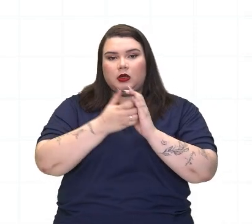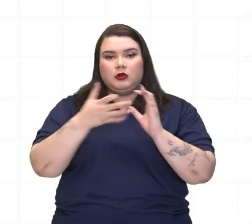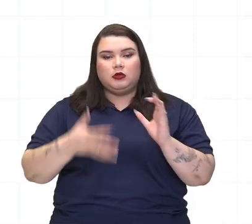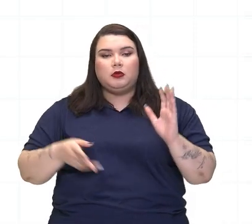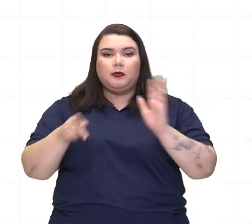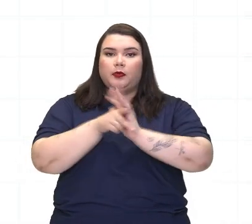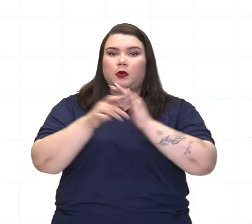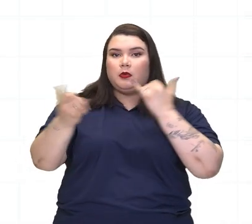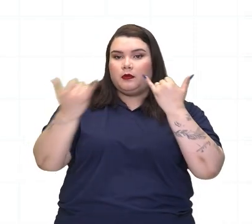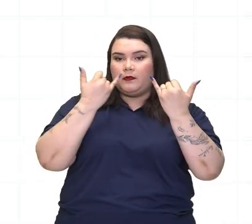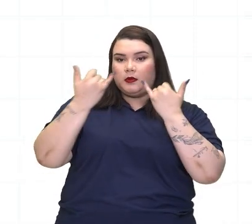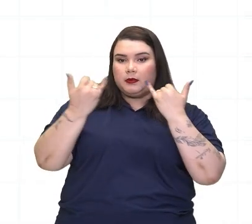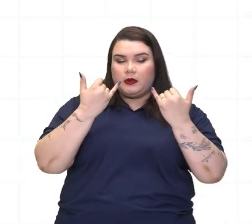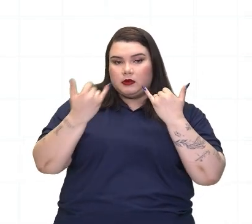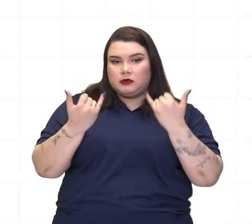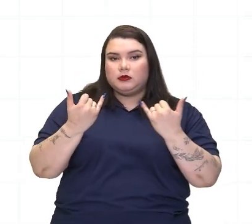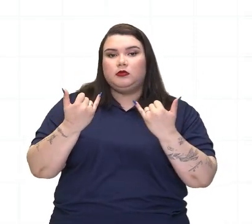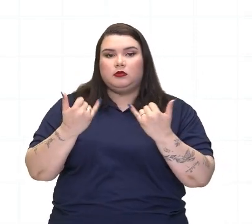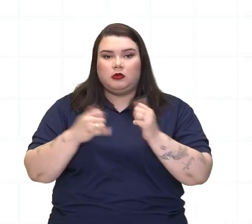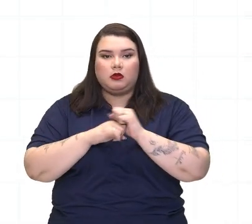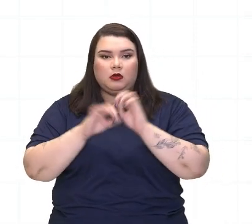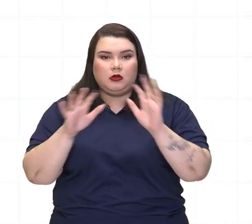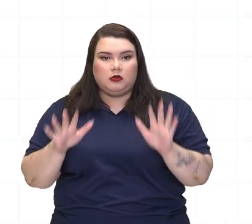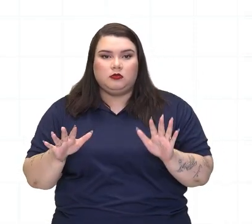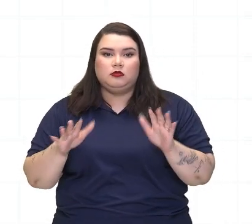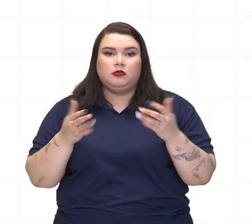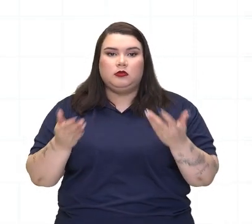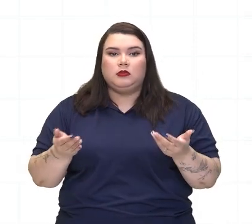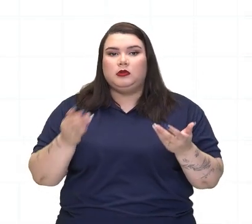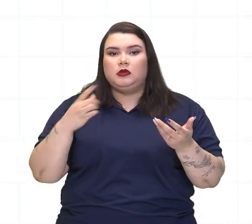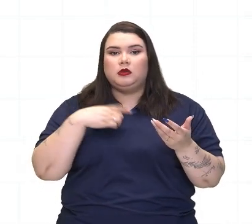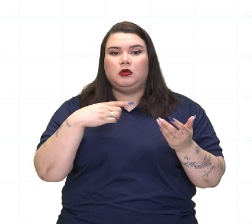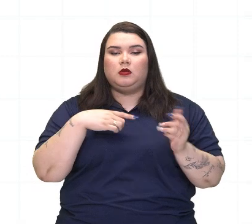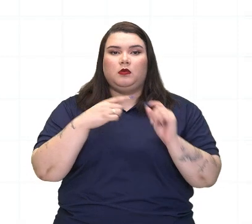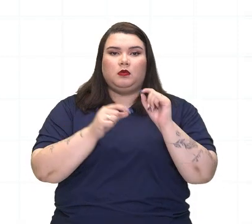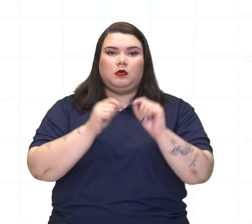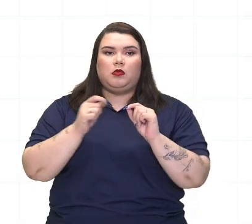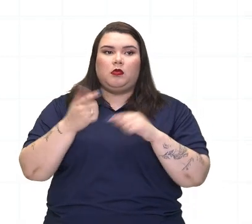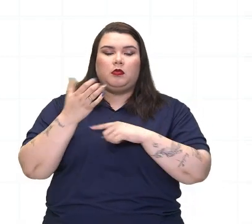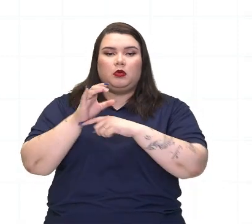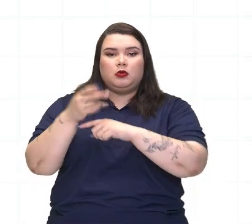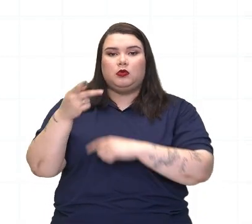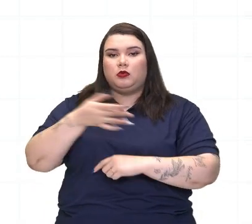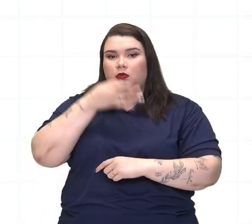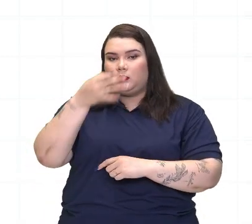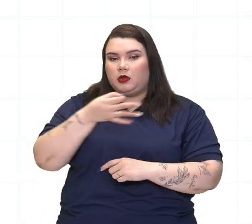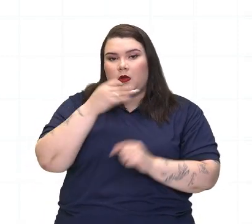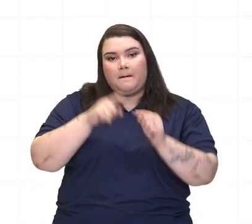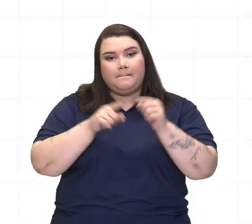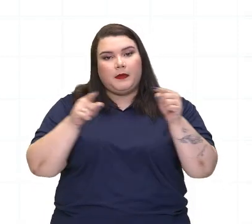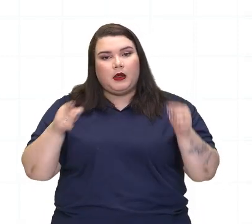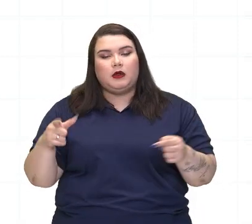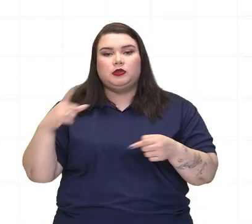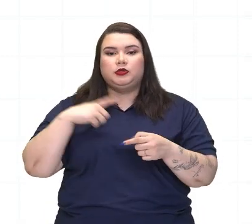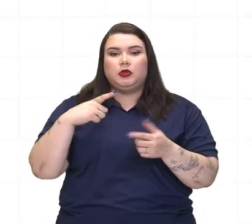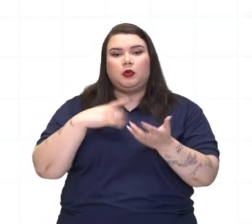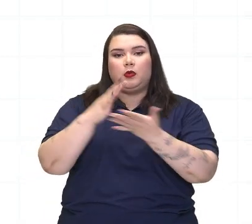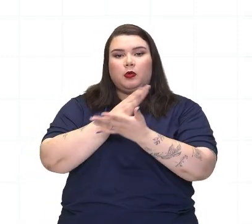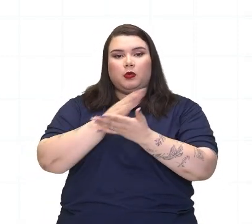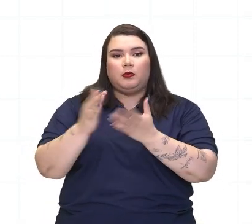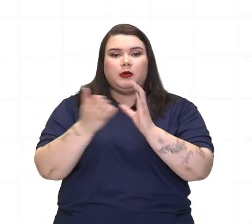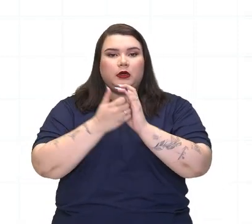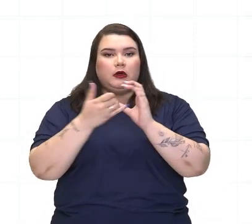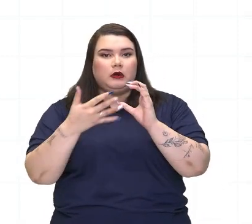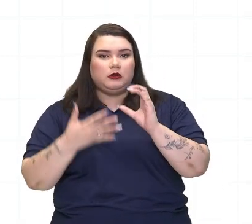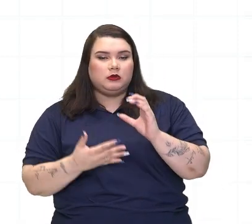é basicamente mais informativo. Talvez ele não coloque a sua opinião, embora existam algumas marcas, né?